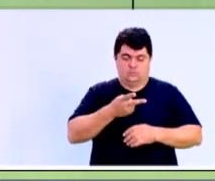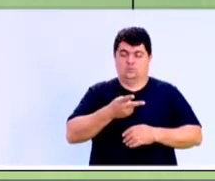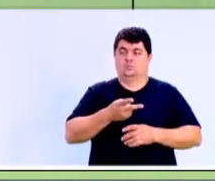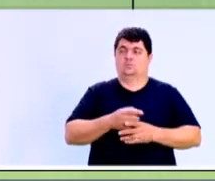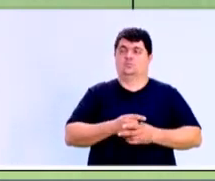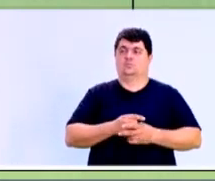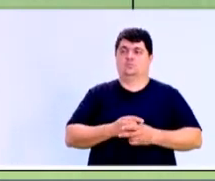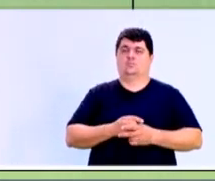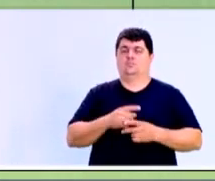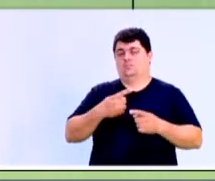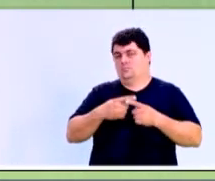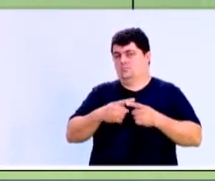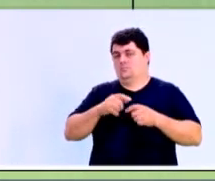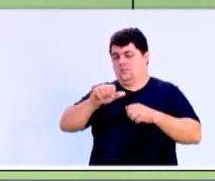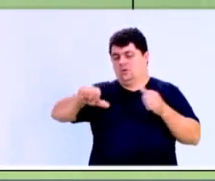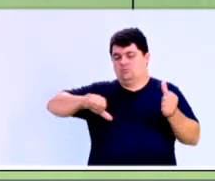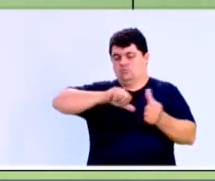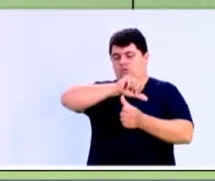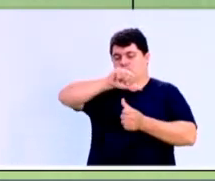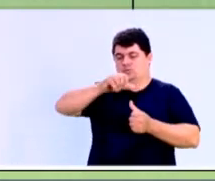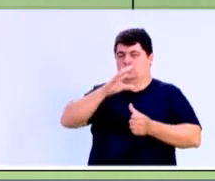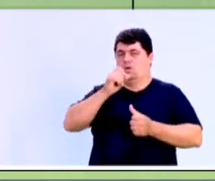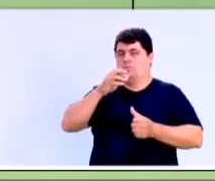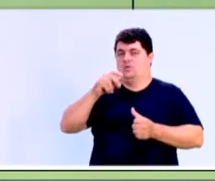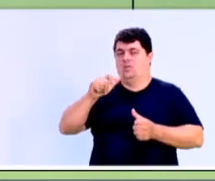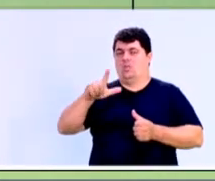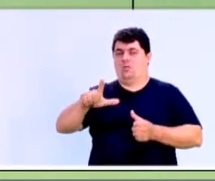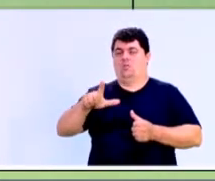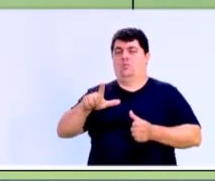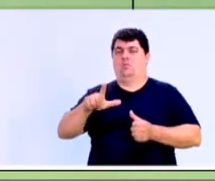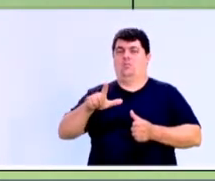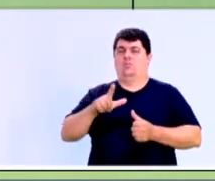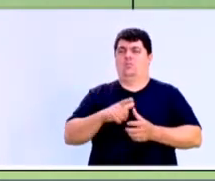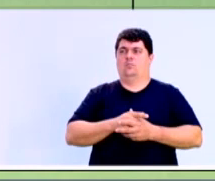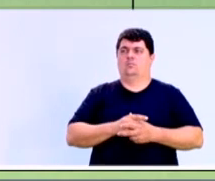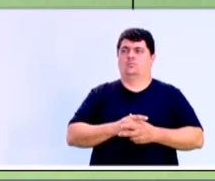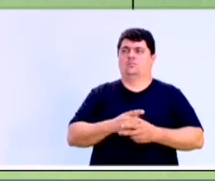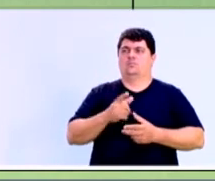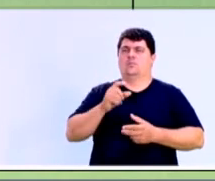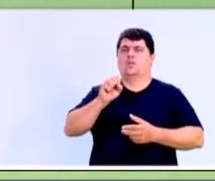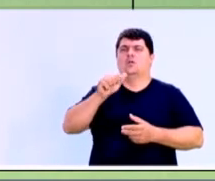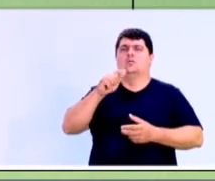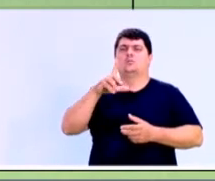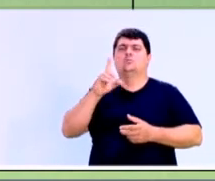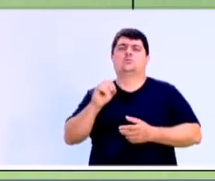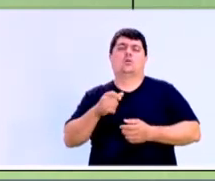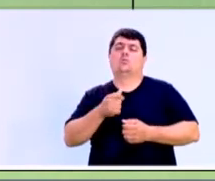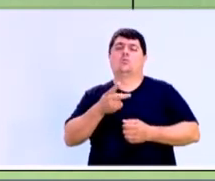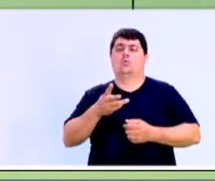Meu capital de giro, 15.800. Correto? E meu saldo em tesouraria?